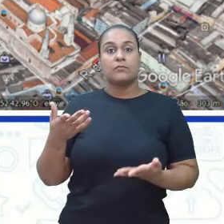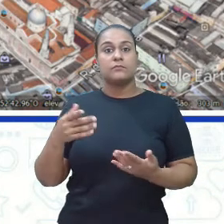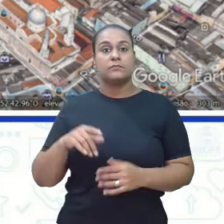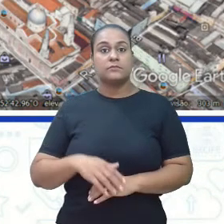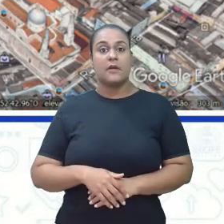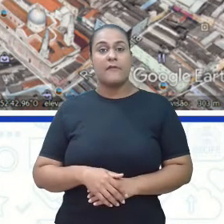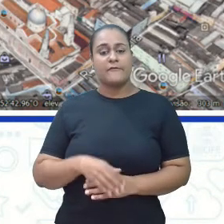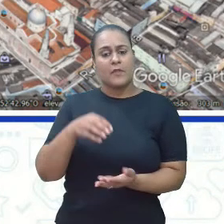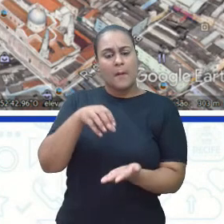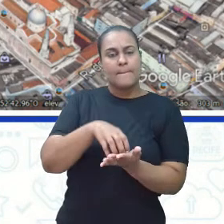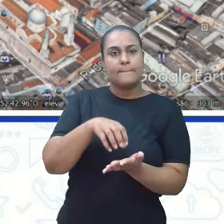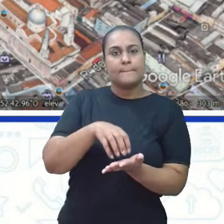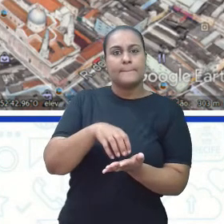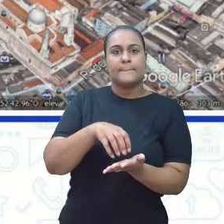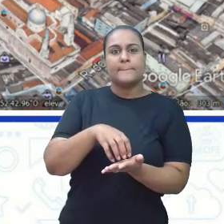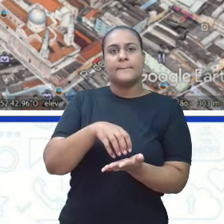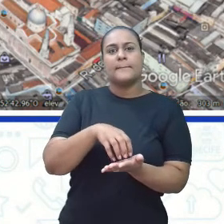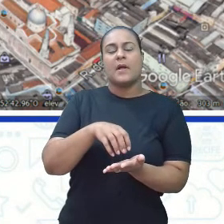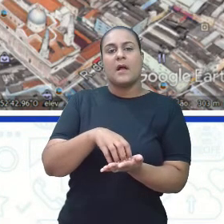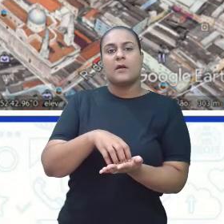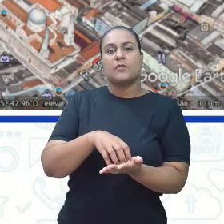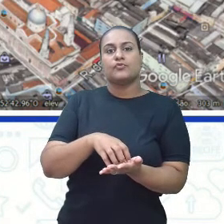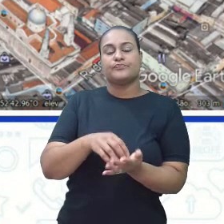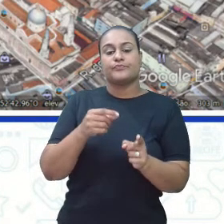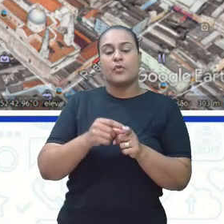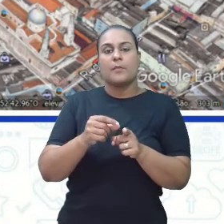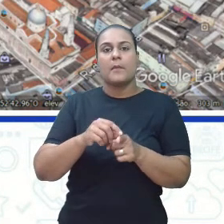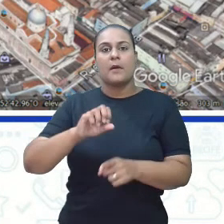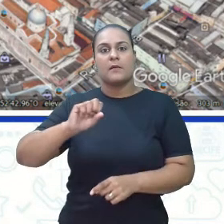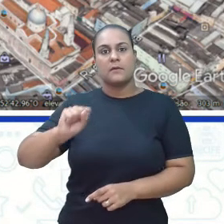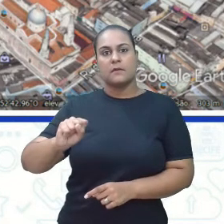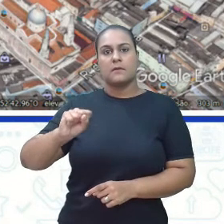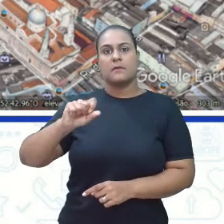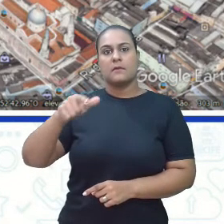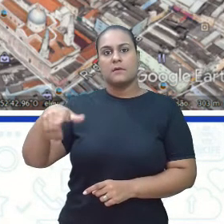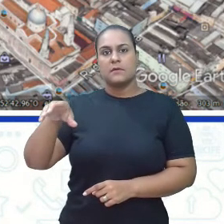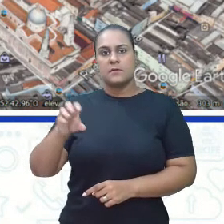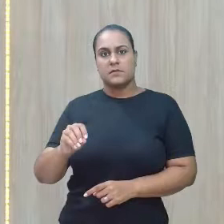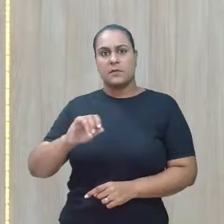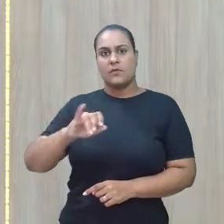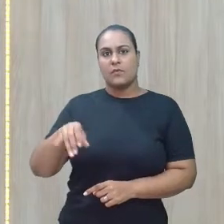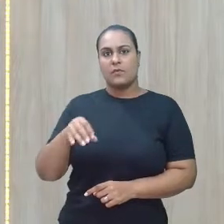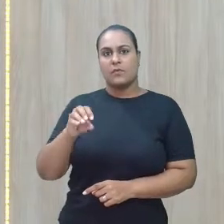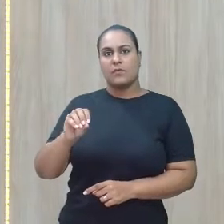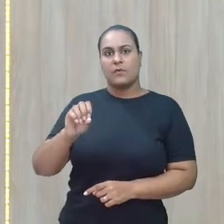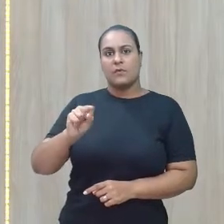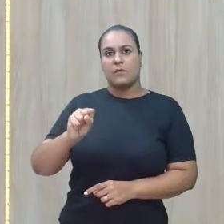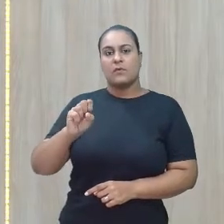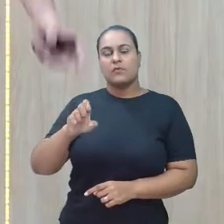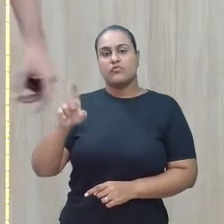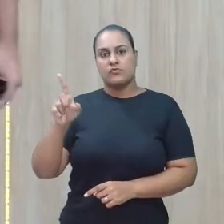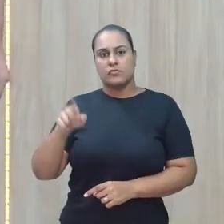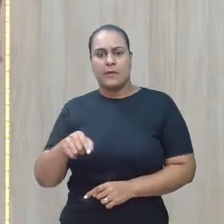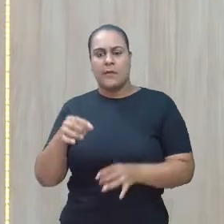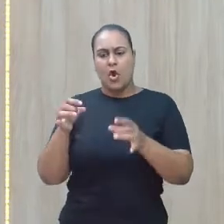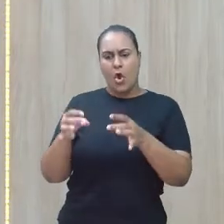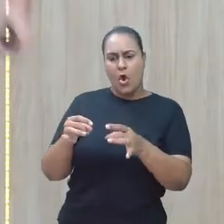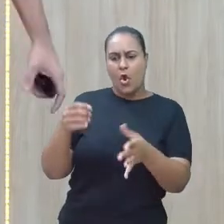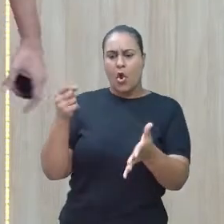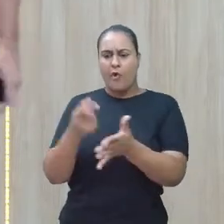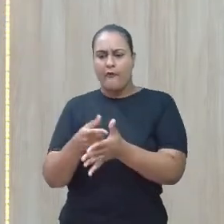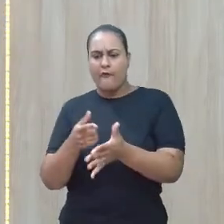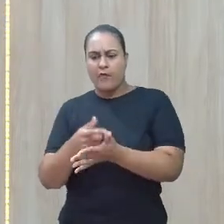de São José, que é um bairro sensacional, é onde, né, tanto onde as pessoas estão ali comprando, vendendo,